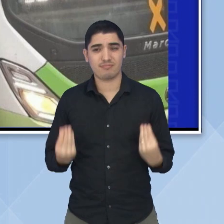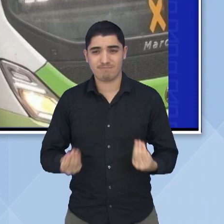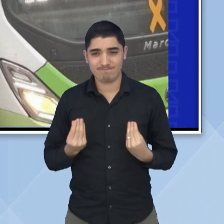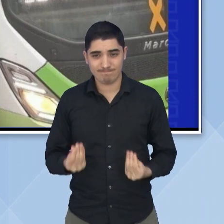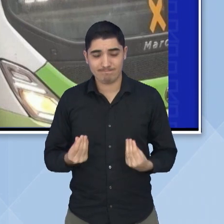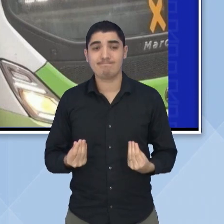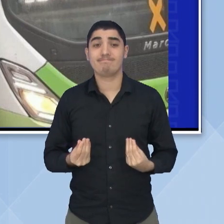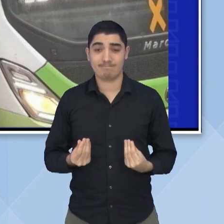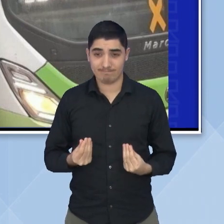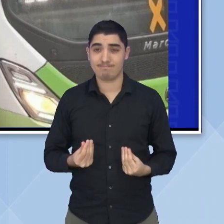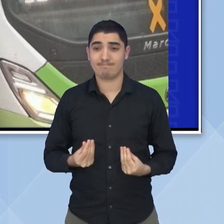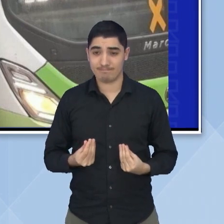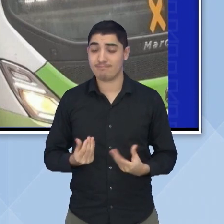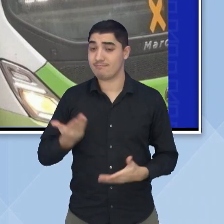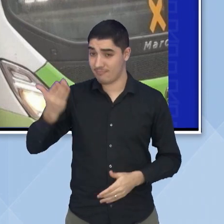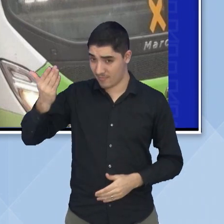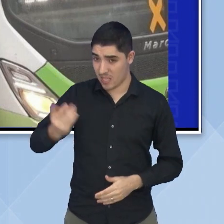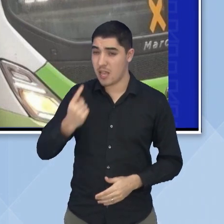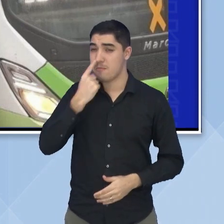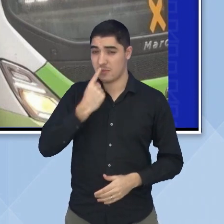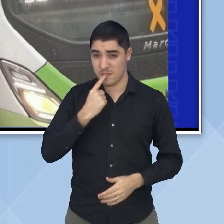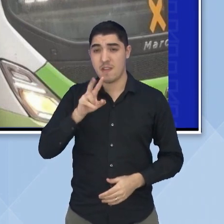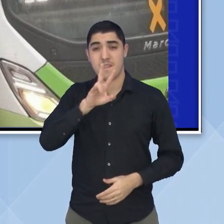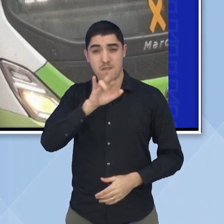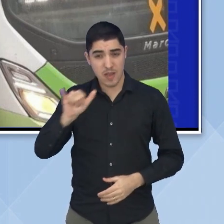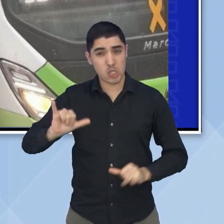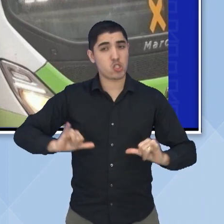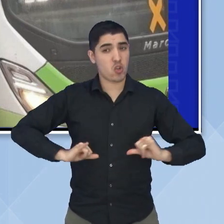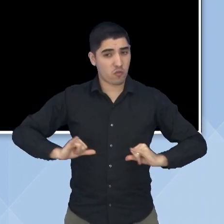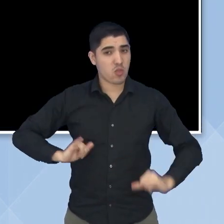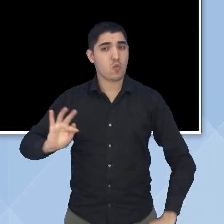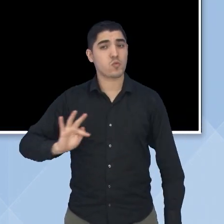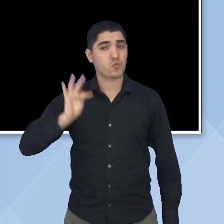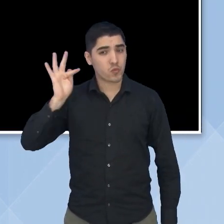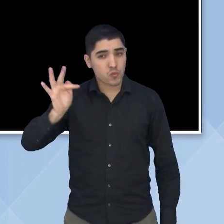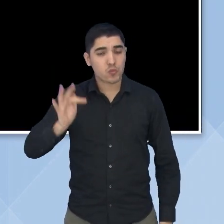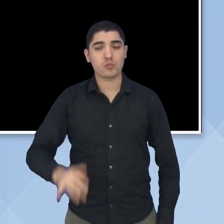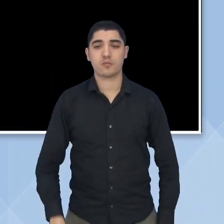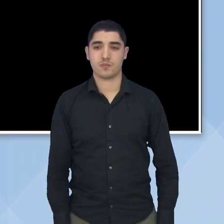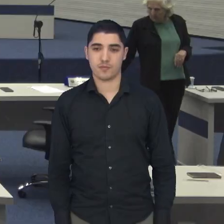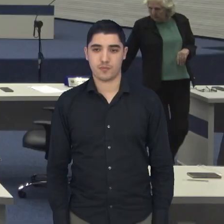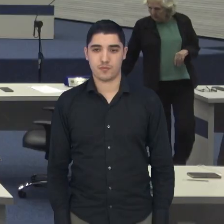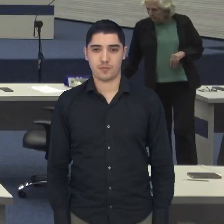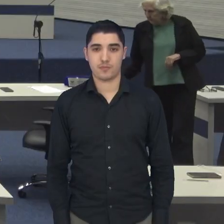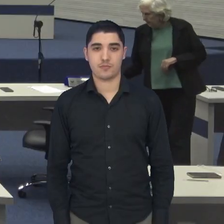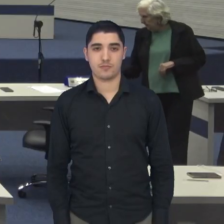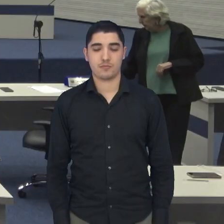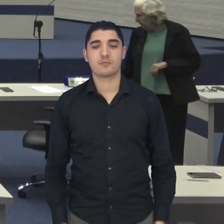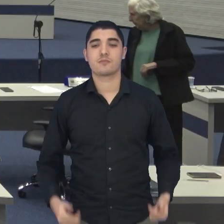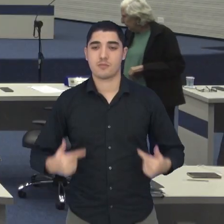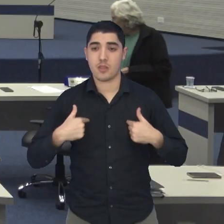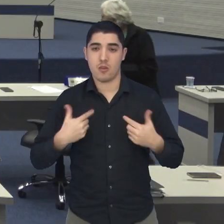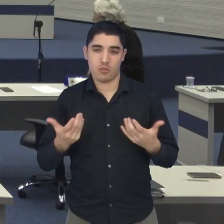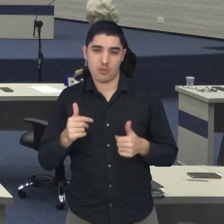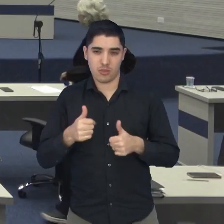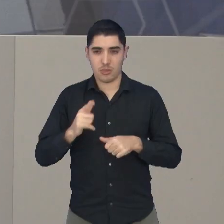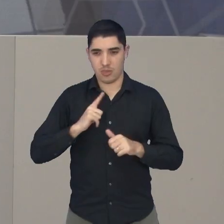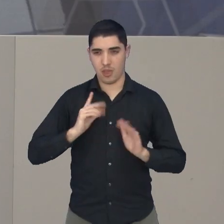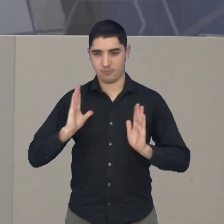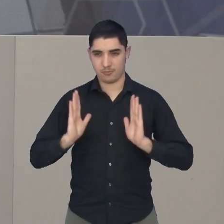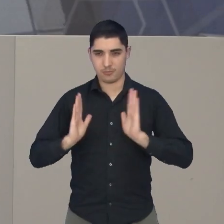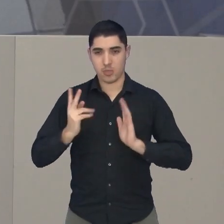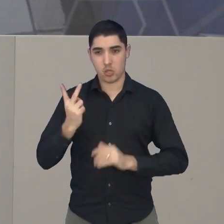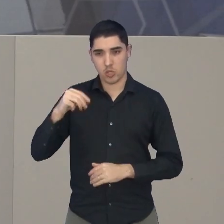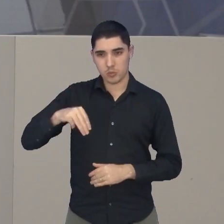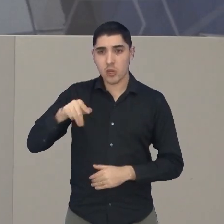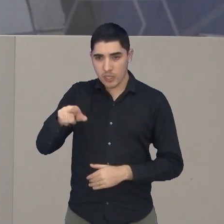vai colher o que o senhor está plantando hoje. Tá. Bom, quero aqui, tenho mais 2 minutos. Quer